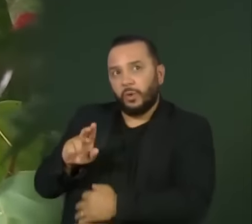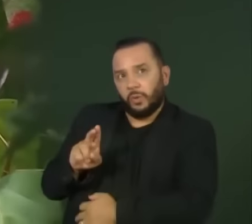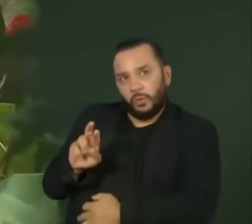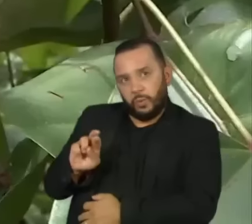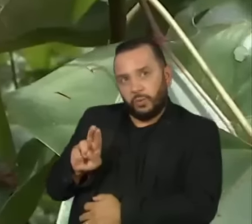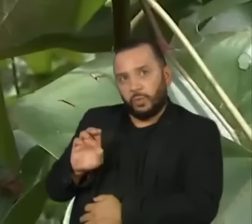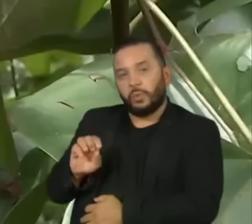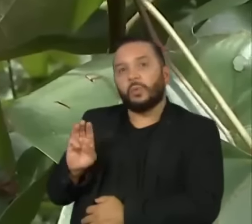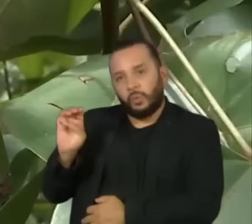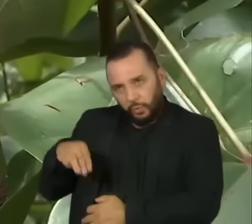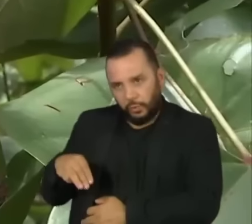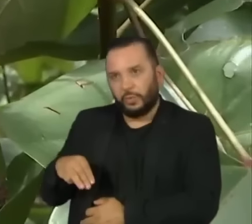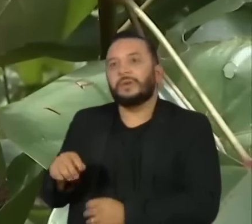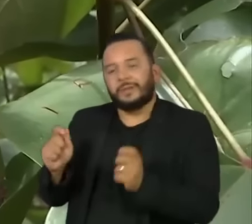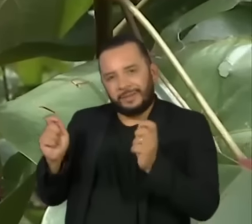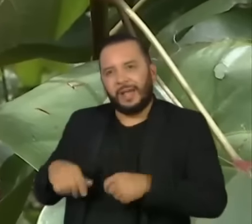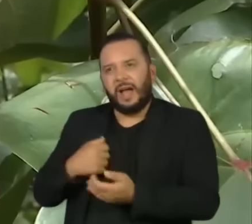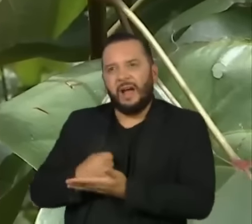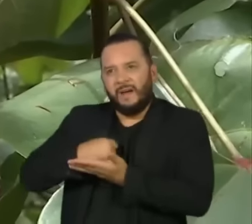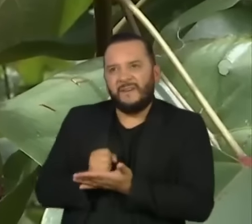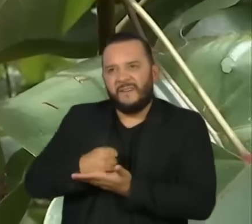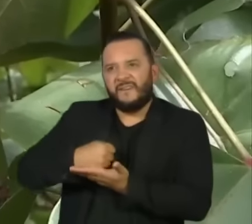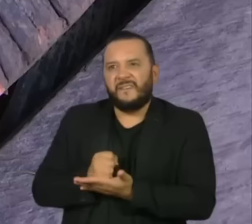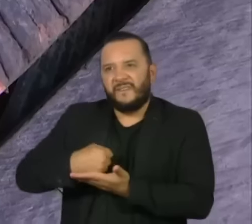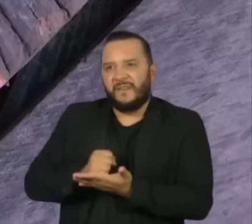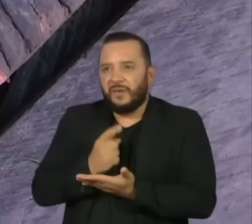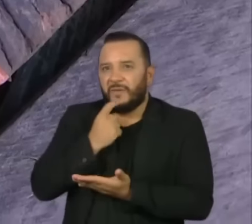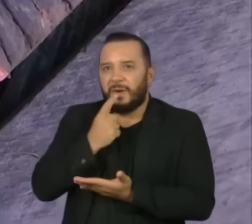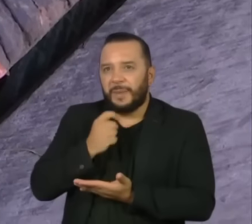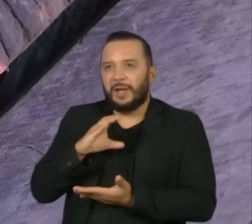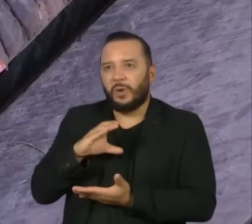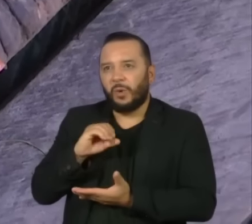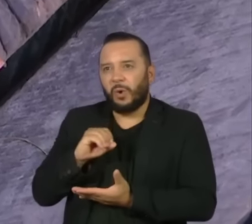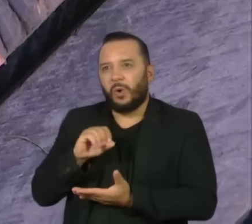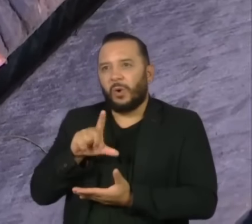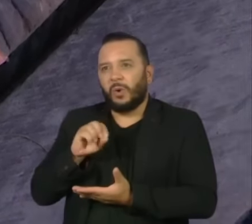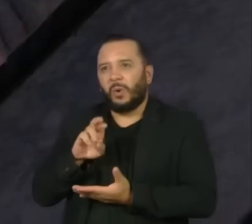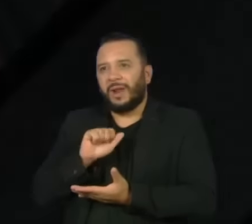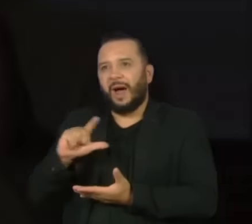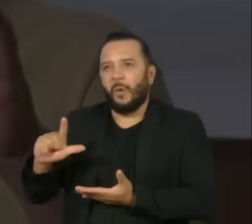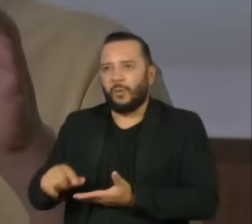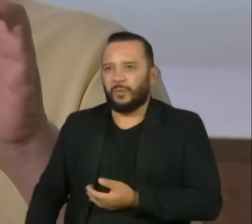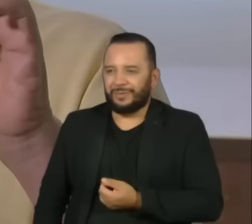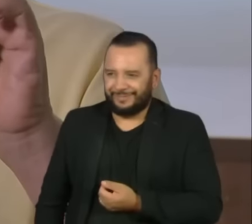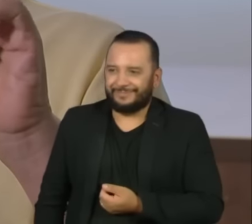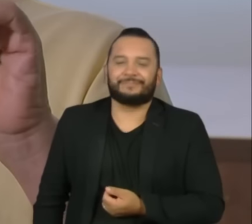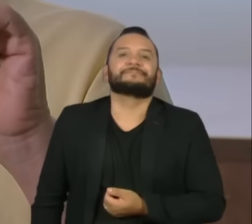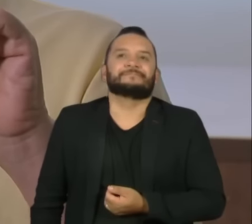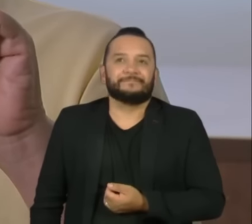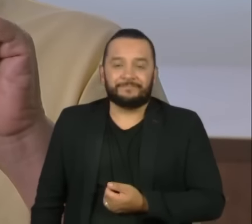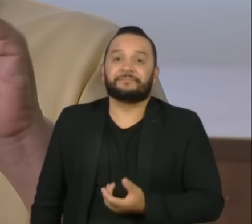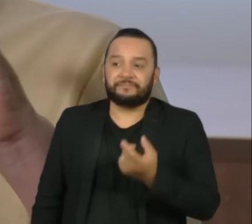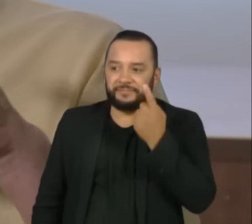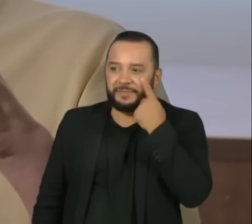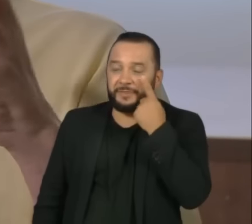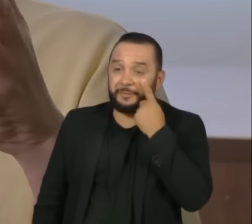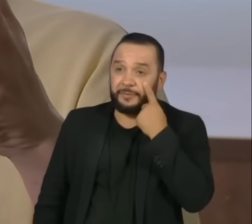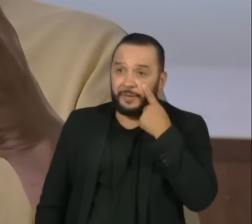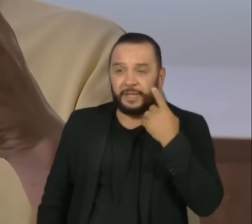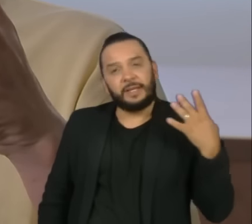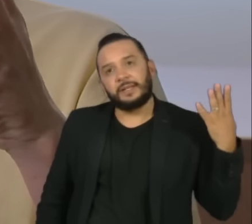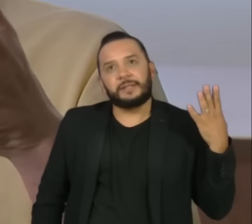dá origem ao colorau famoso na região. Qual é o valor econômico da floresta? Você vê os produtos que